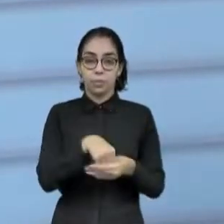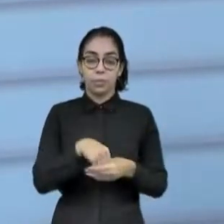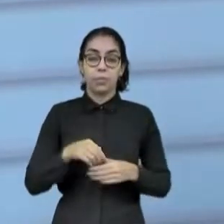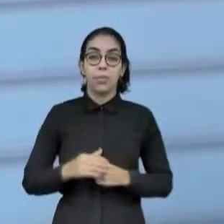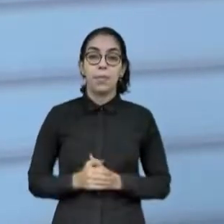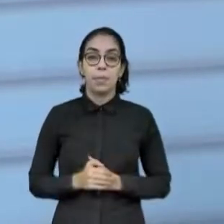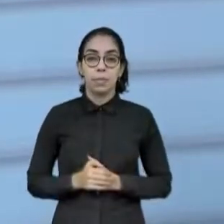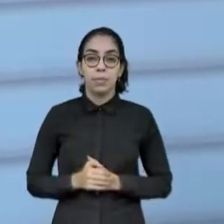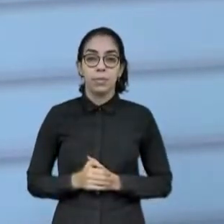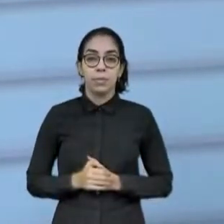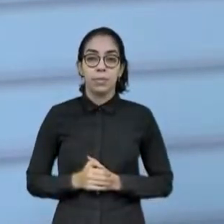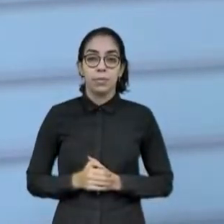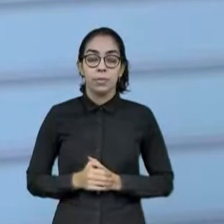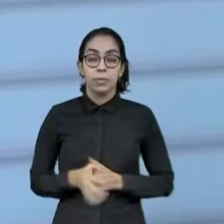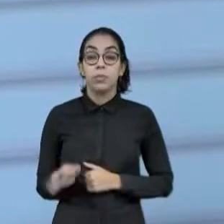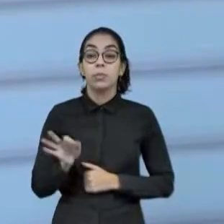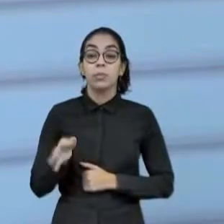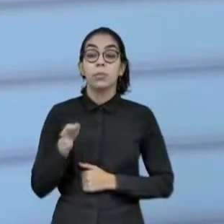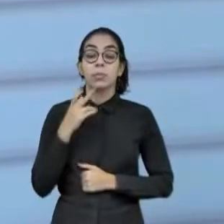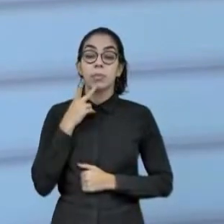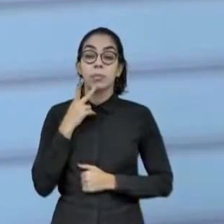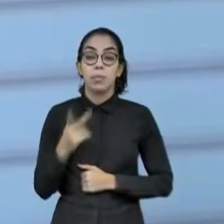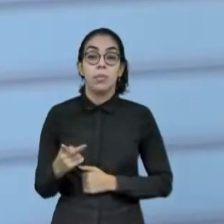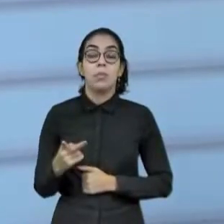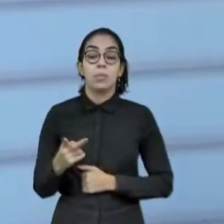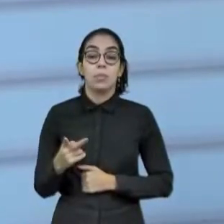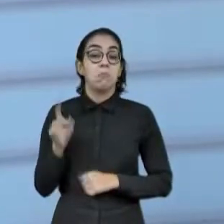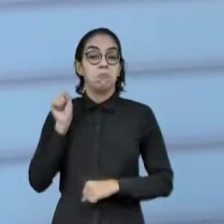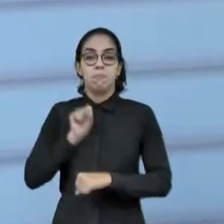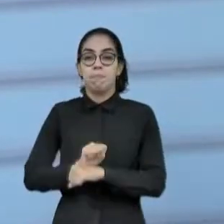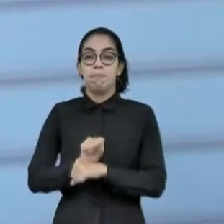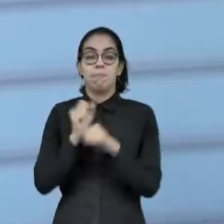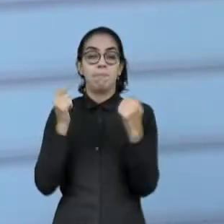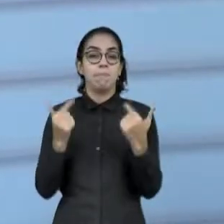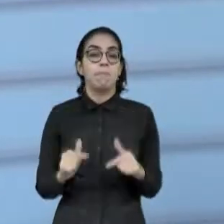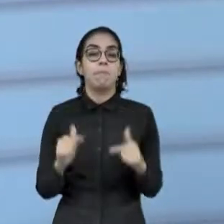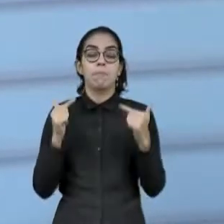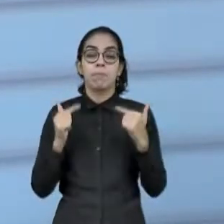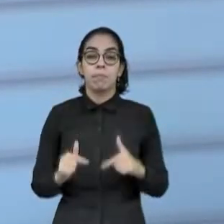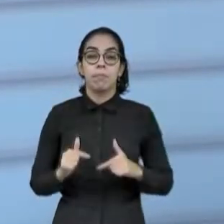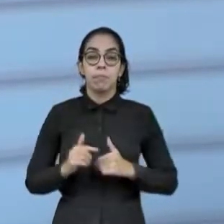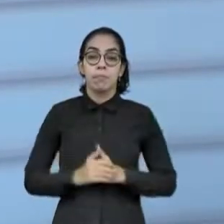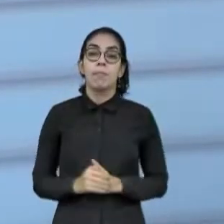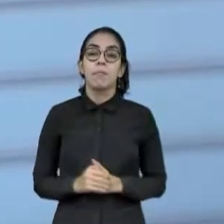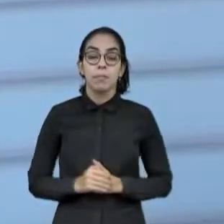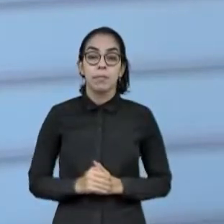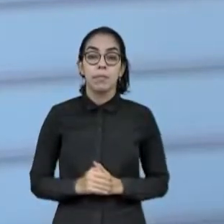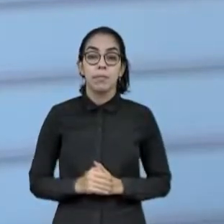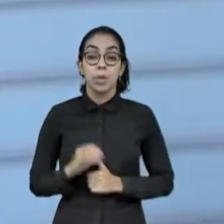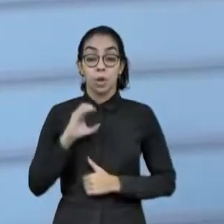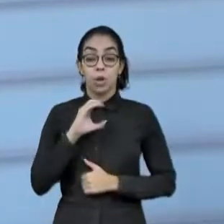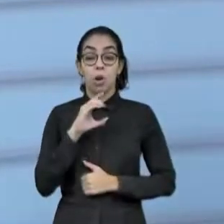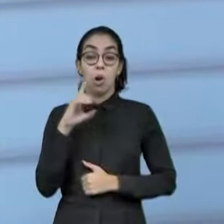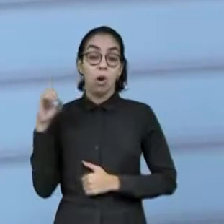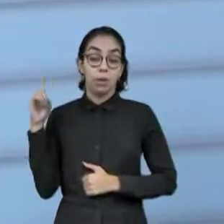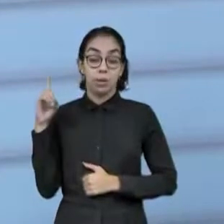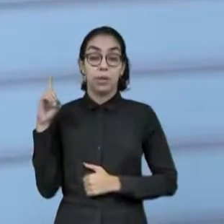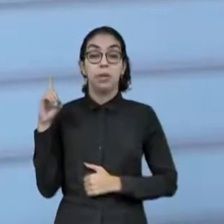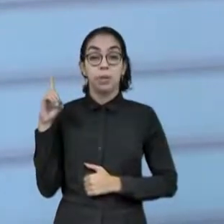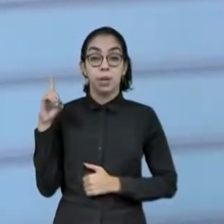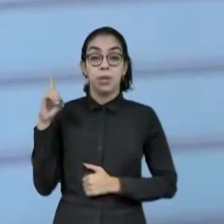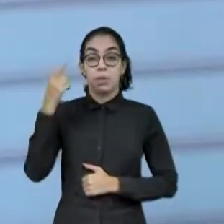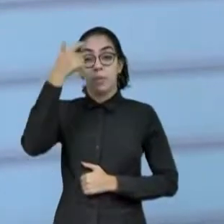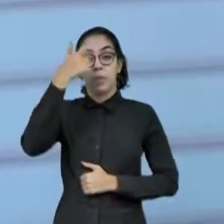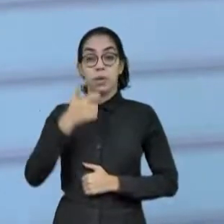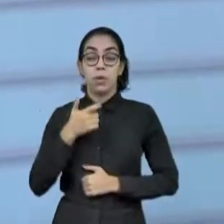antes, as violações de direitos humanos não param, né? Não tem hora para acontecer. E trabalhar coordenando o escritório, que foi a tarefa